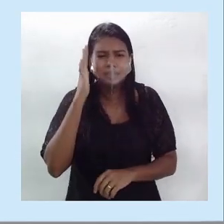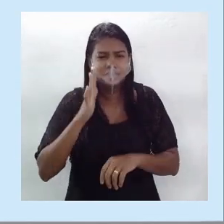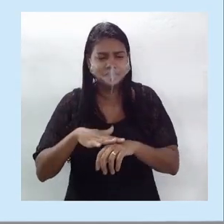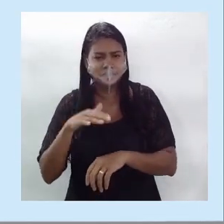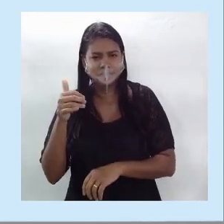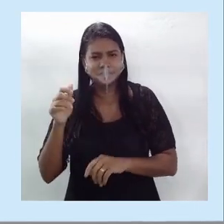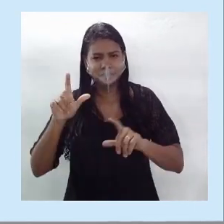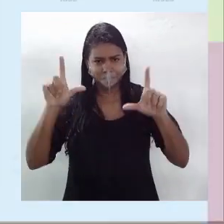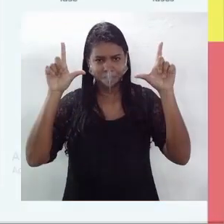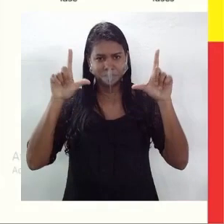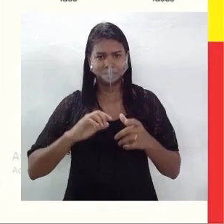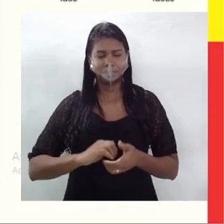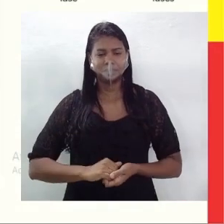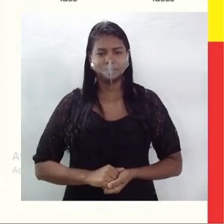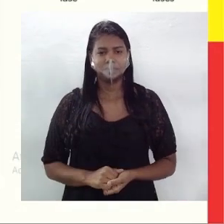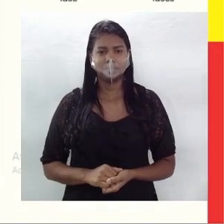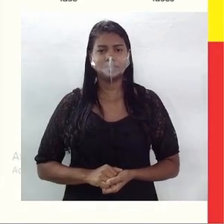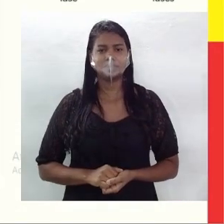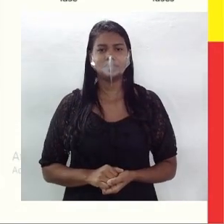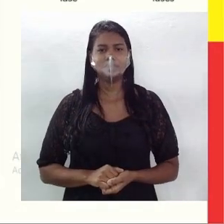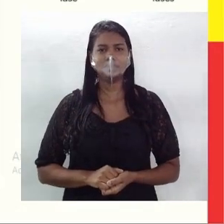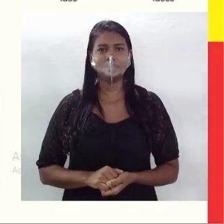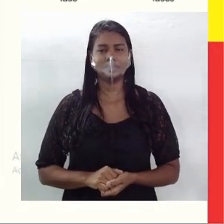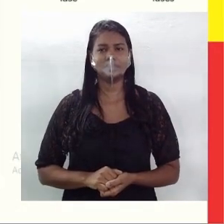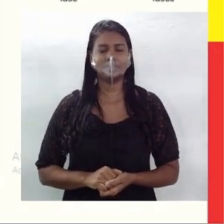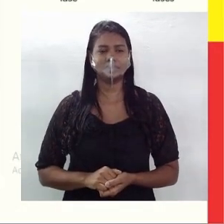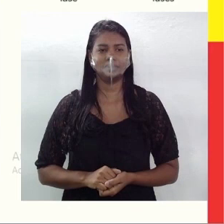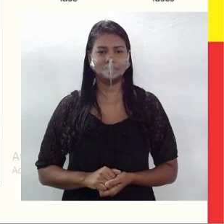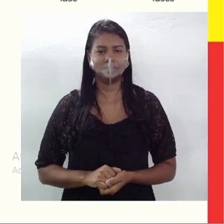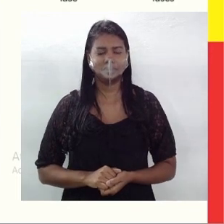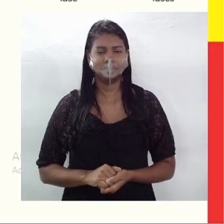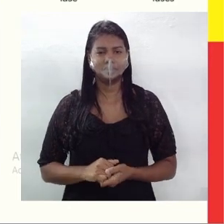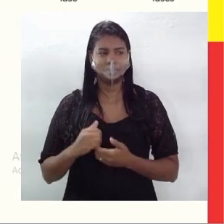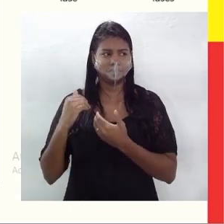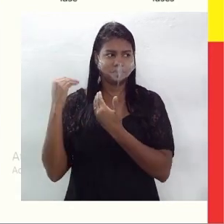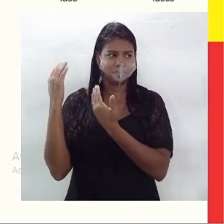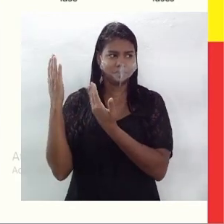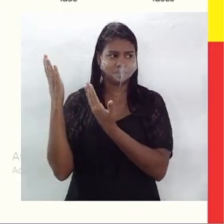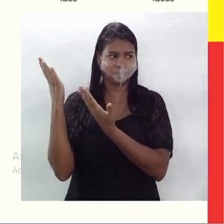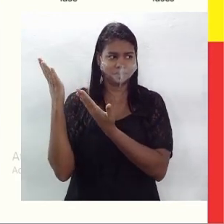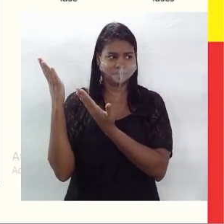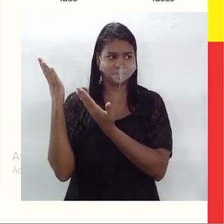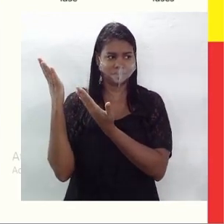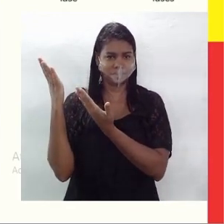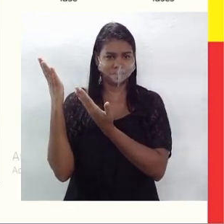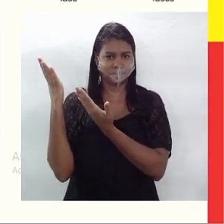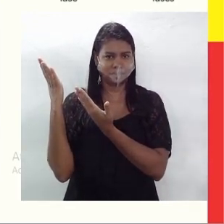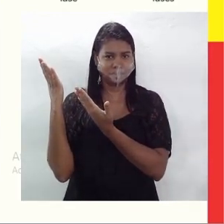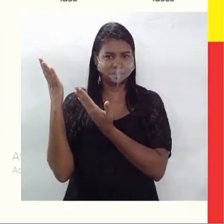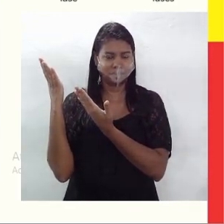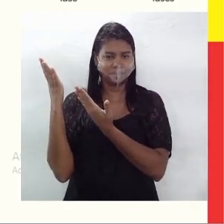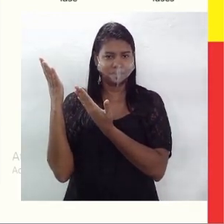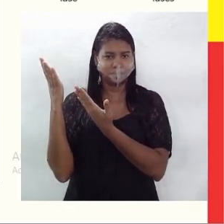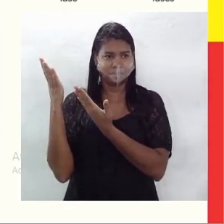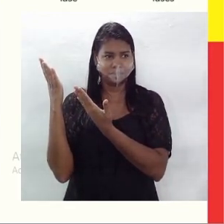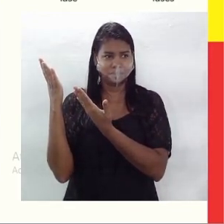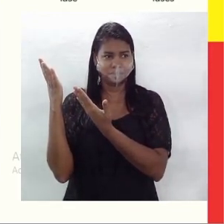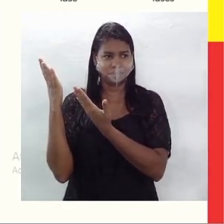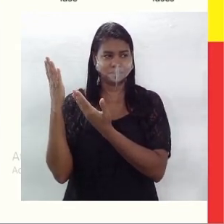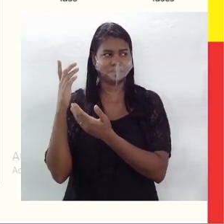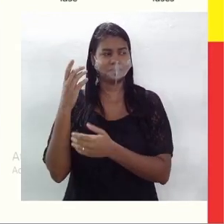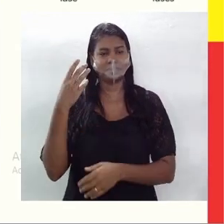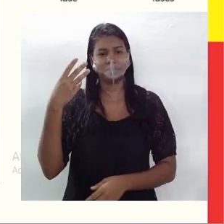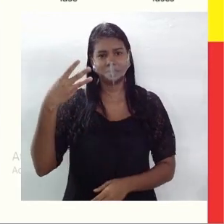para a telinha, para a gente ver essas imagens? Então, na primeira imagem, você vê ali que a gente tem